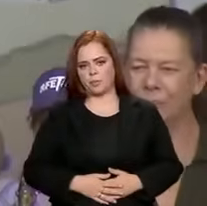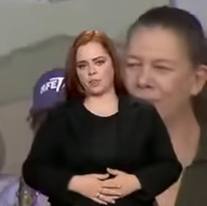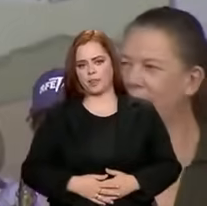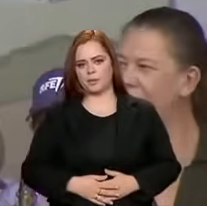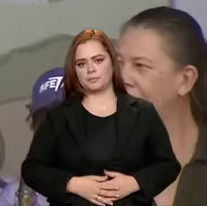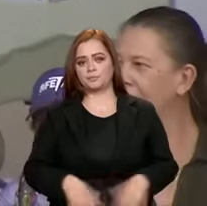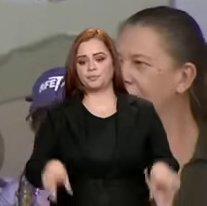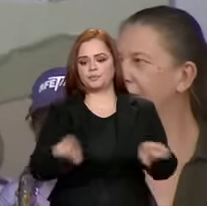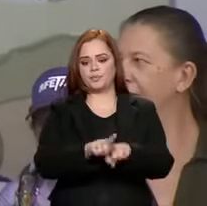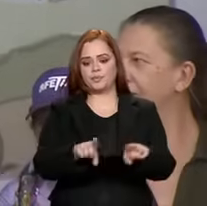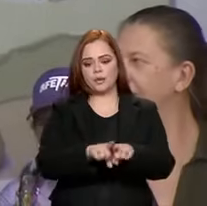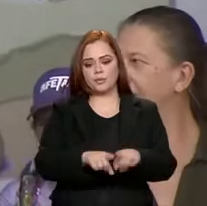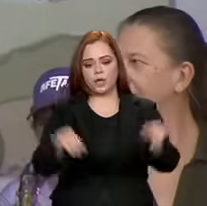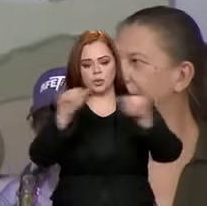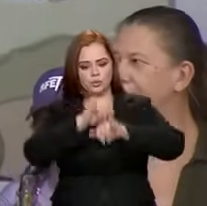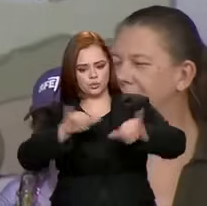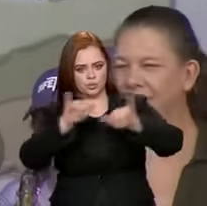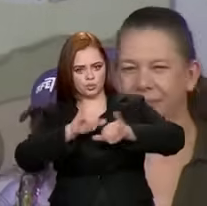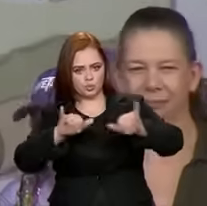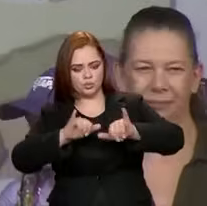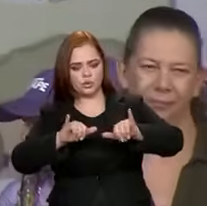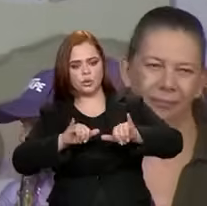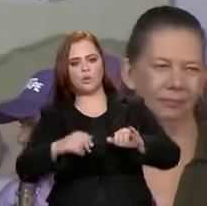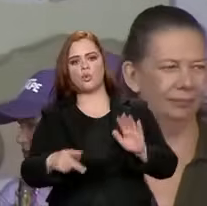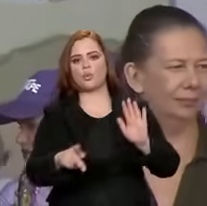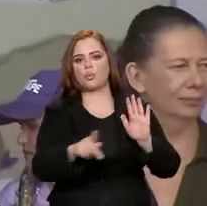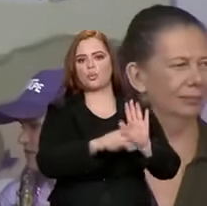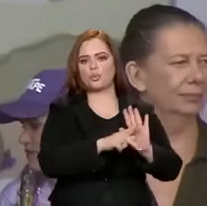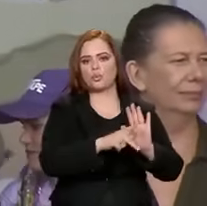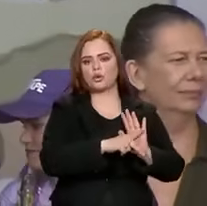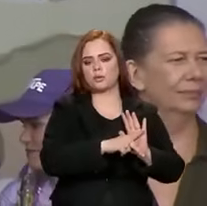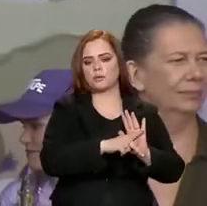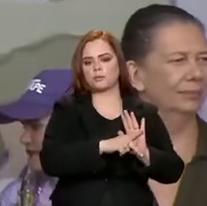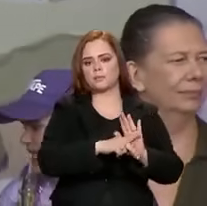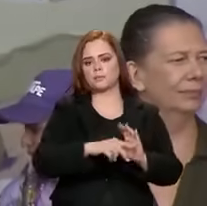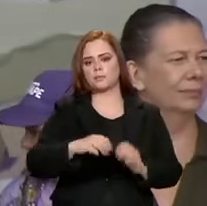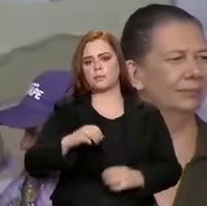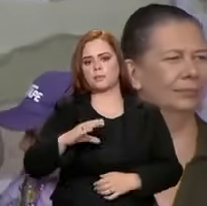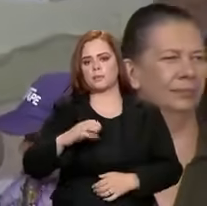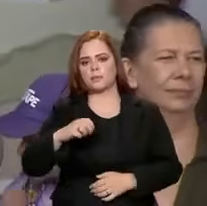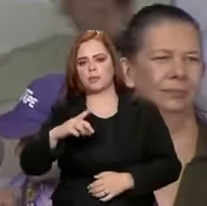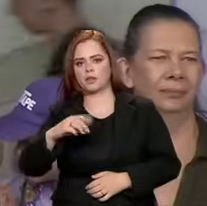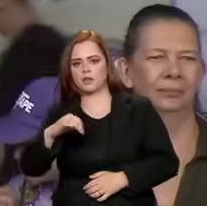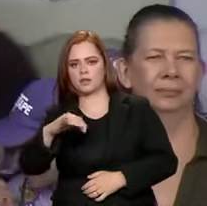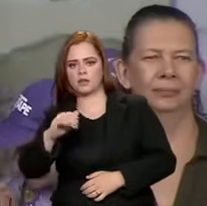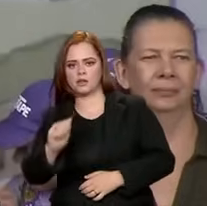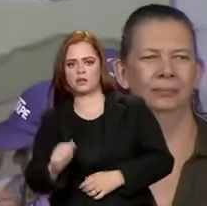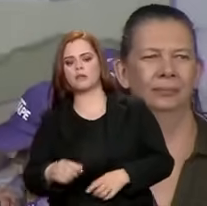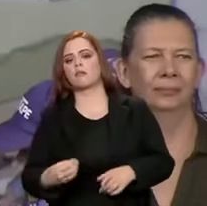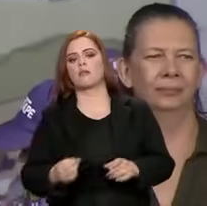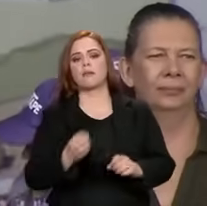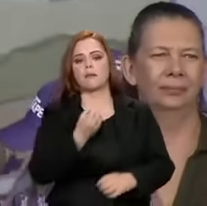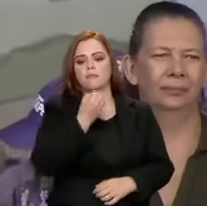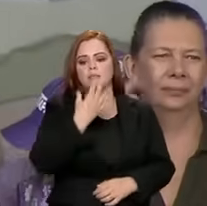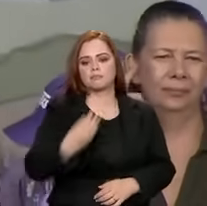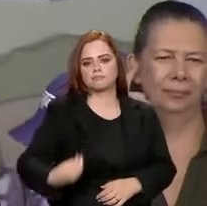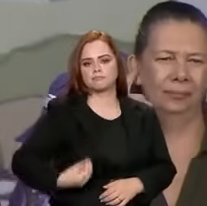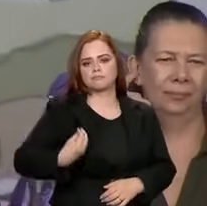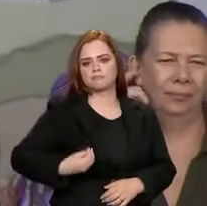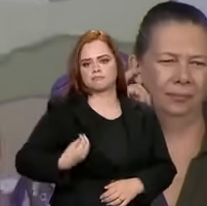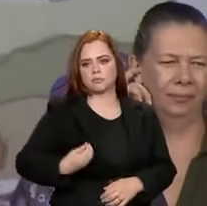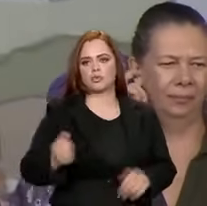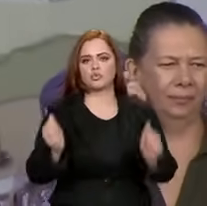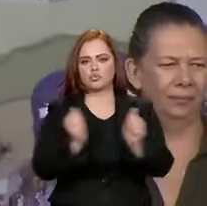também estamos lançando o programa cidadania e bem viver junto com o Ministério